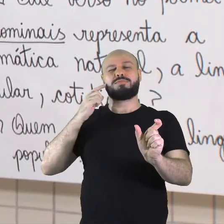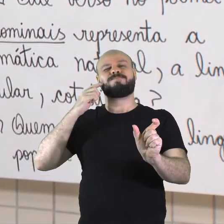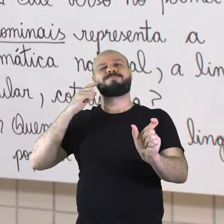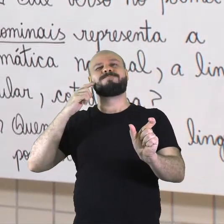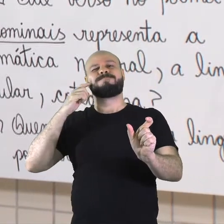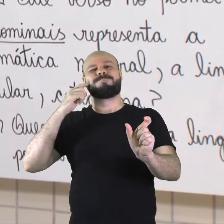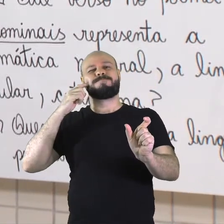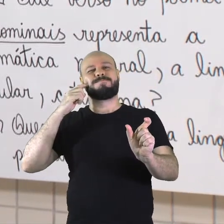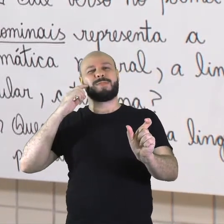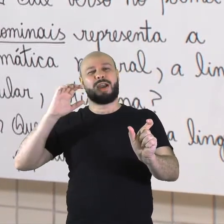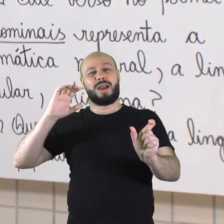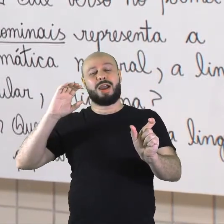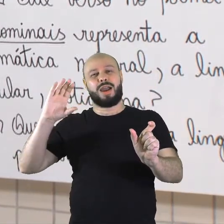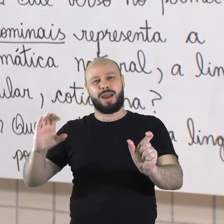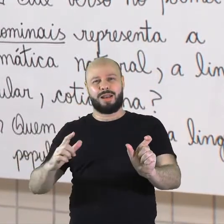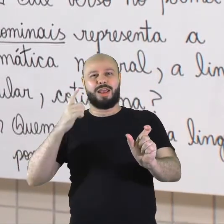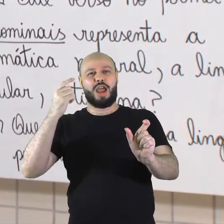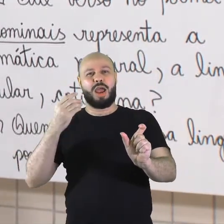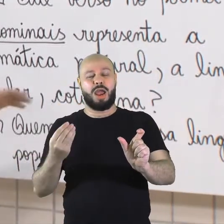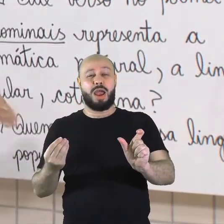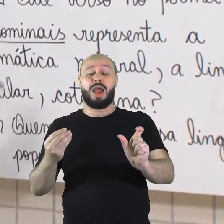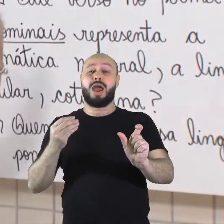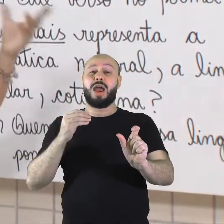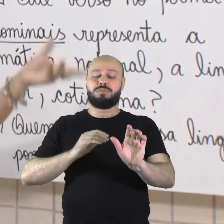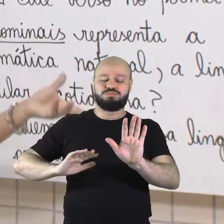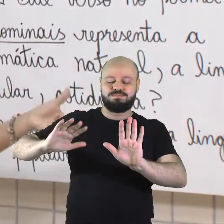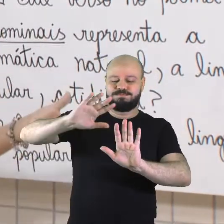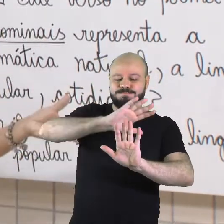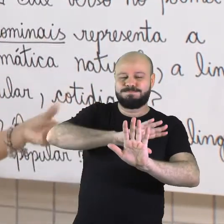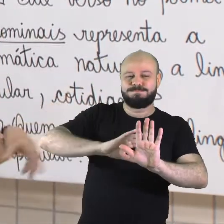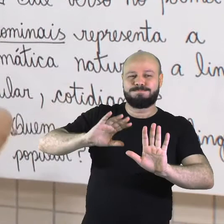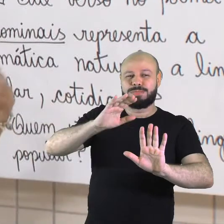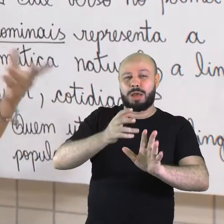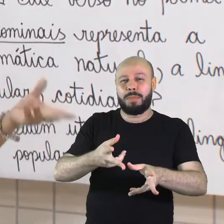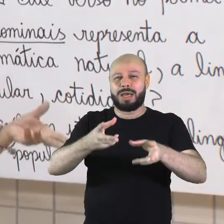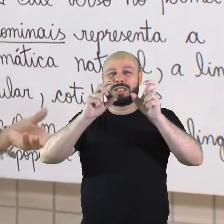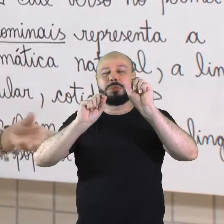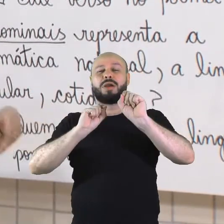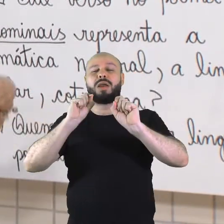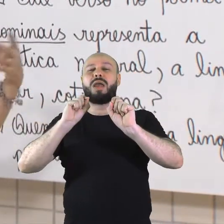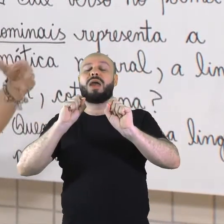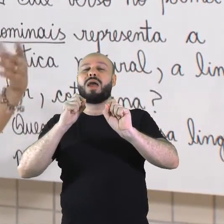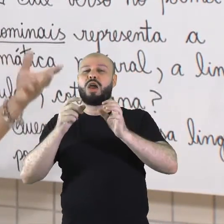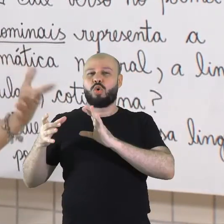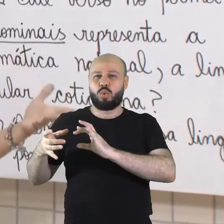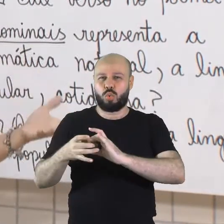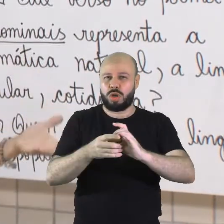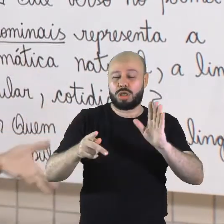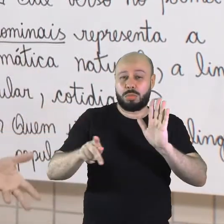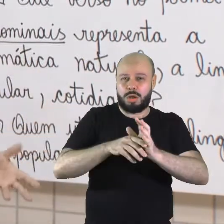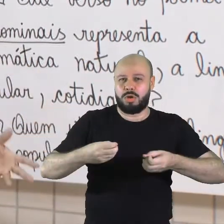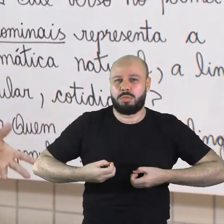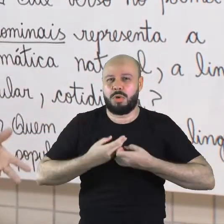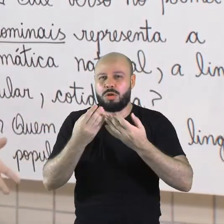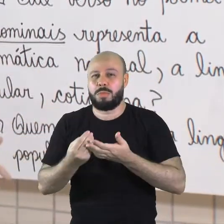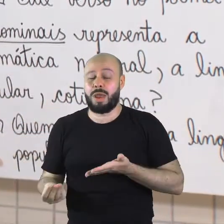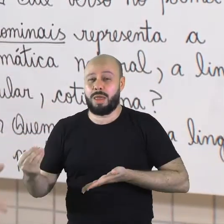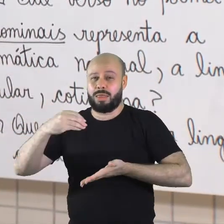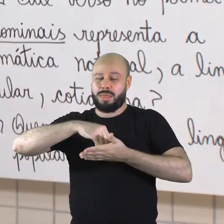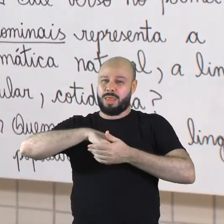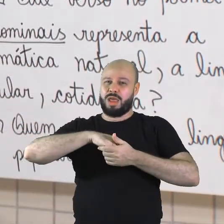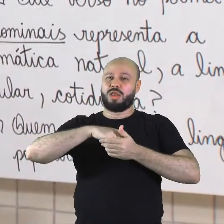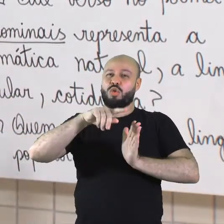é lógico que já fica implícito quando a gente sabe essa contextualização de que o poema, né, faz parte desse livro que